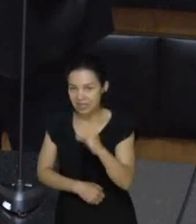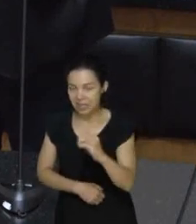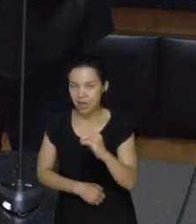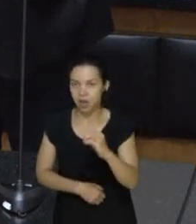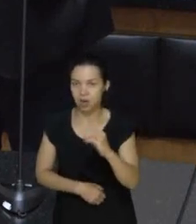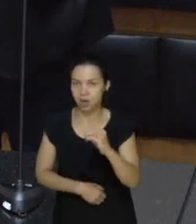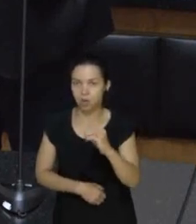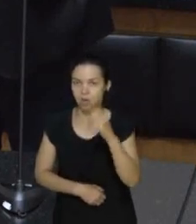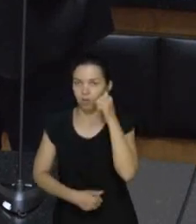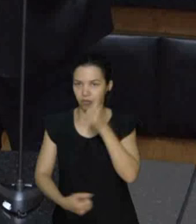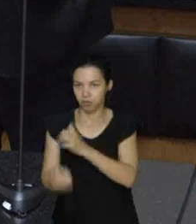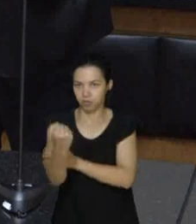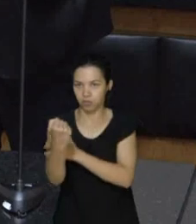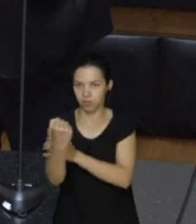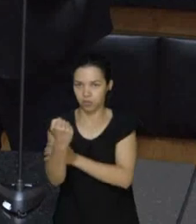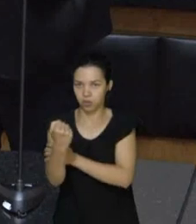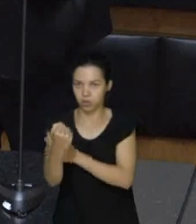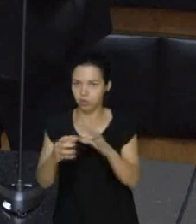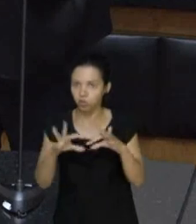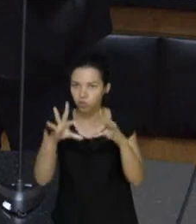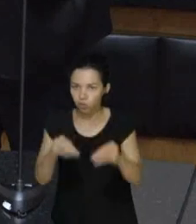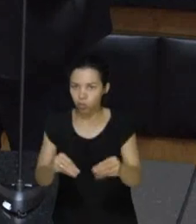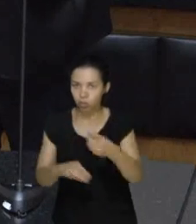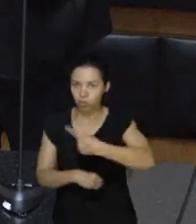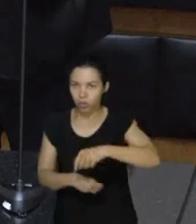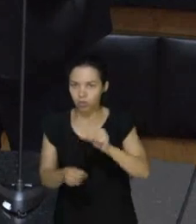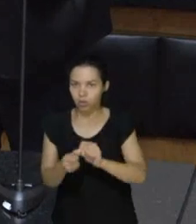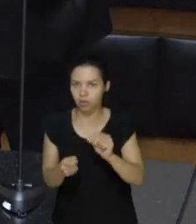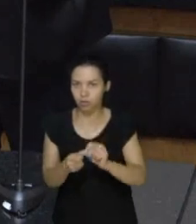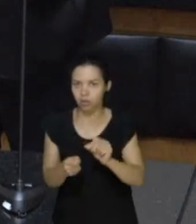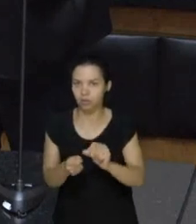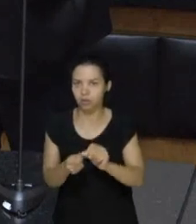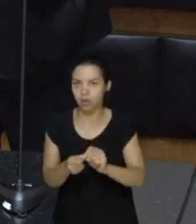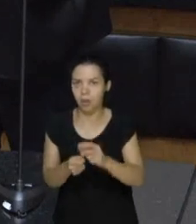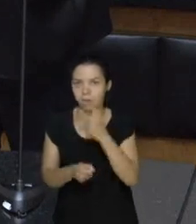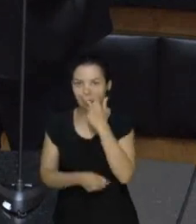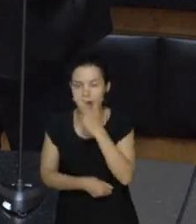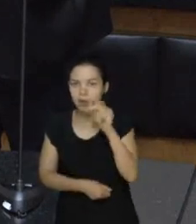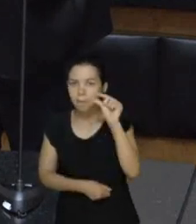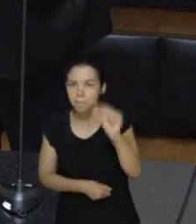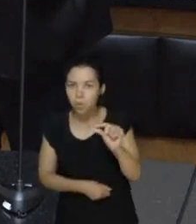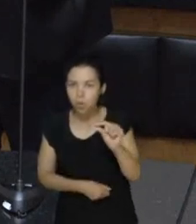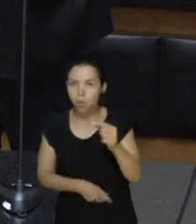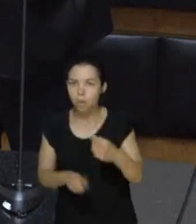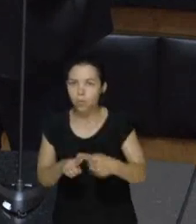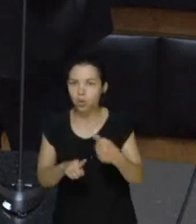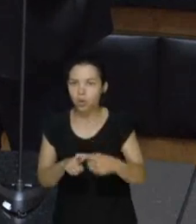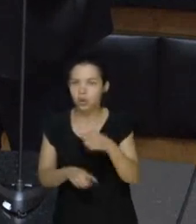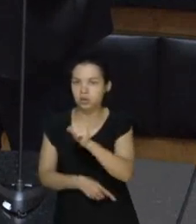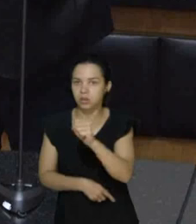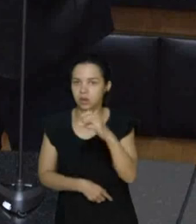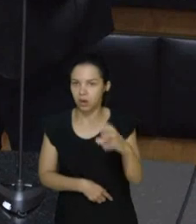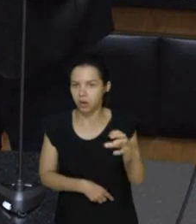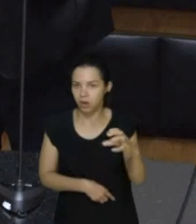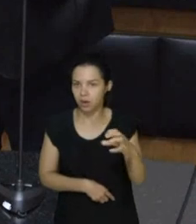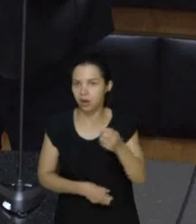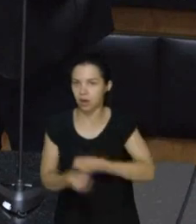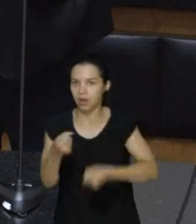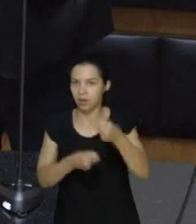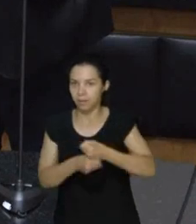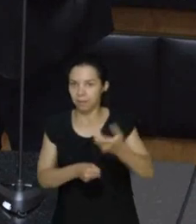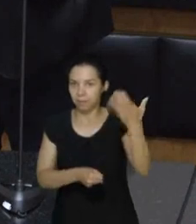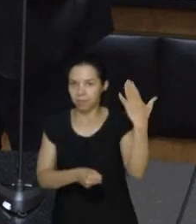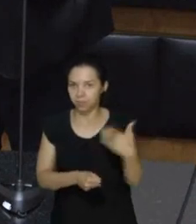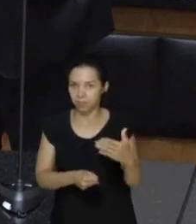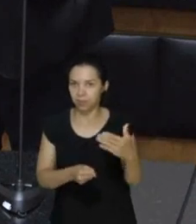tudo que a gente faz ainda dá a impressão que é muito pouco, porque Santa Catarina mesmo, ano passado, nós fechamos em quase